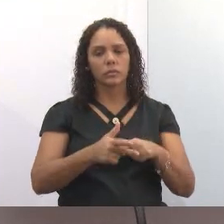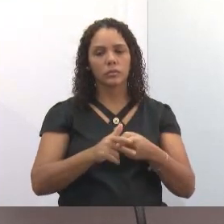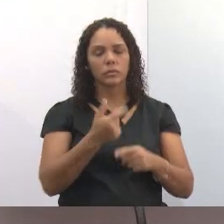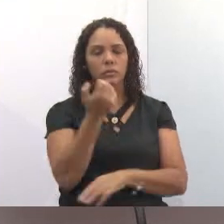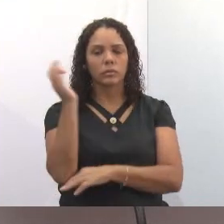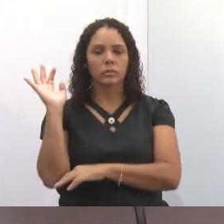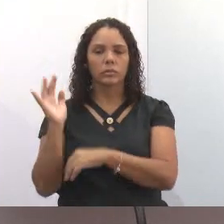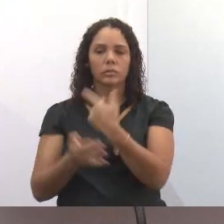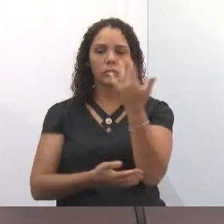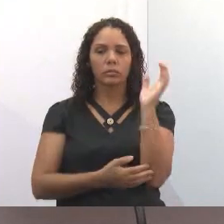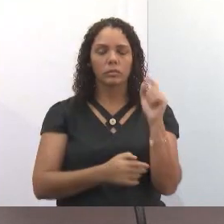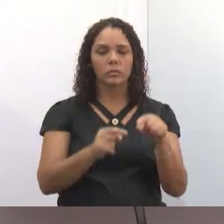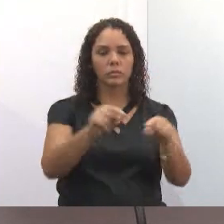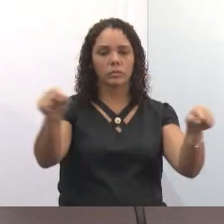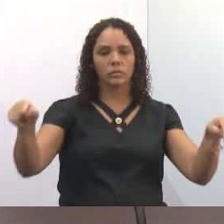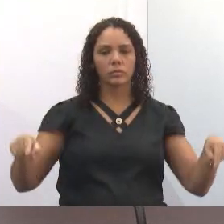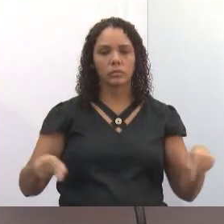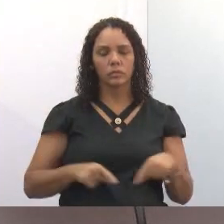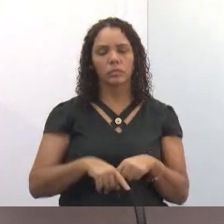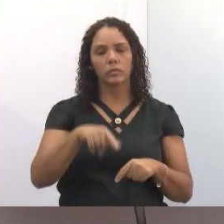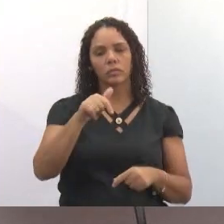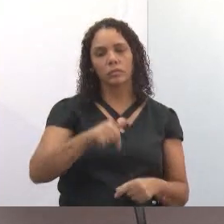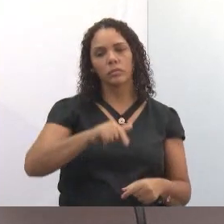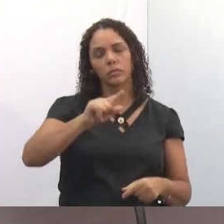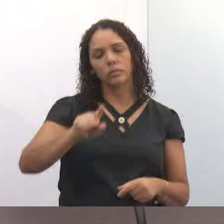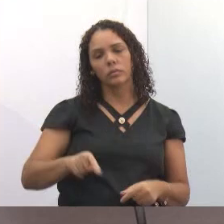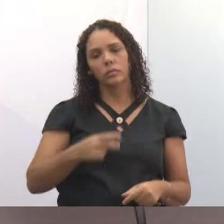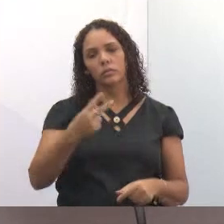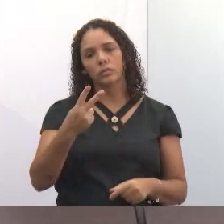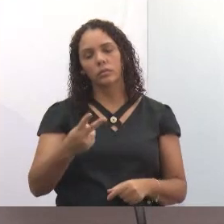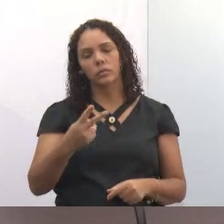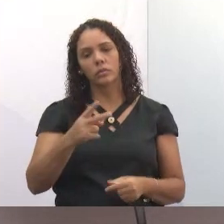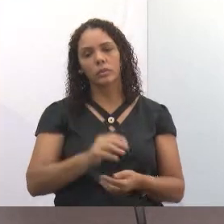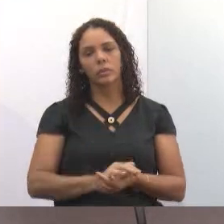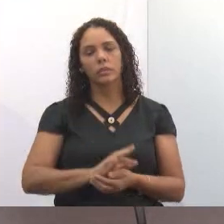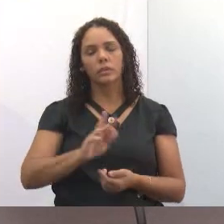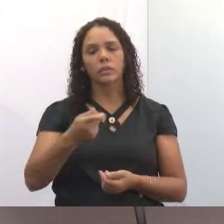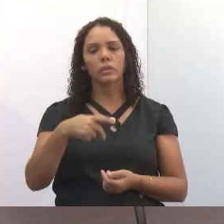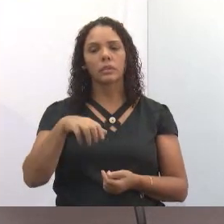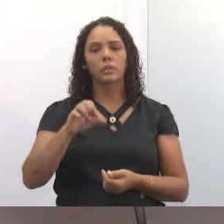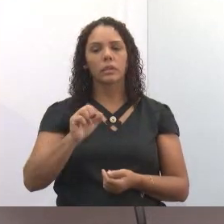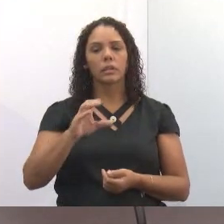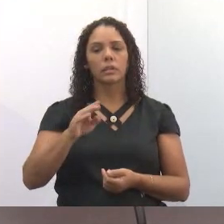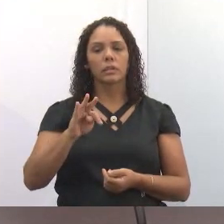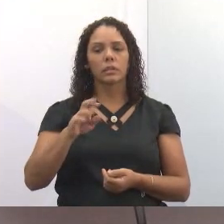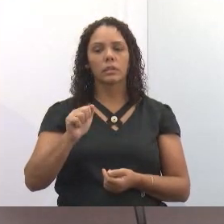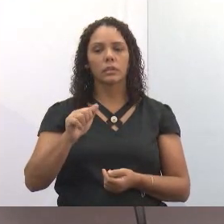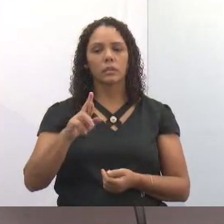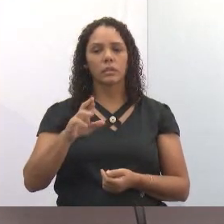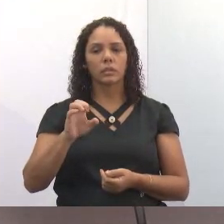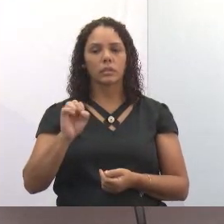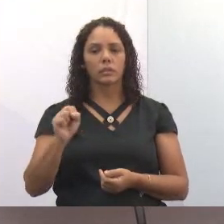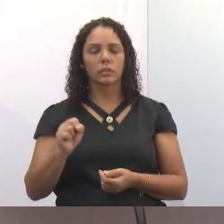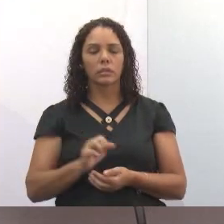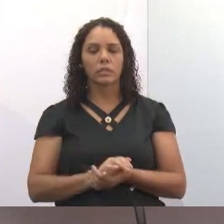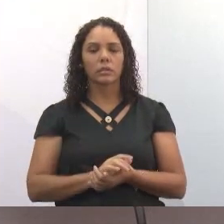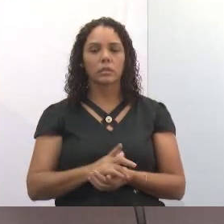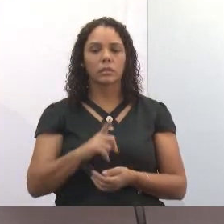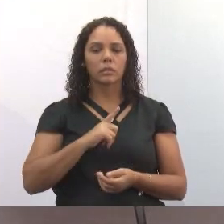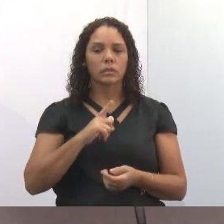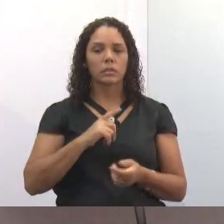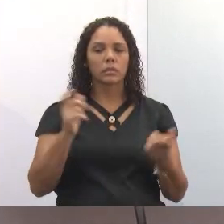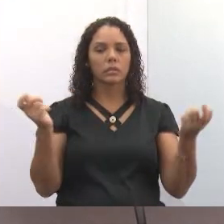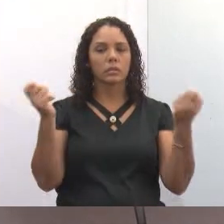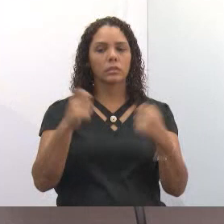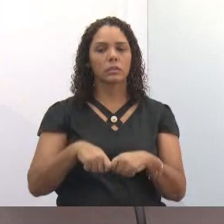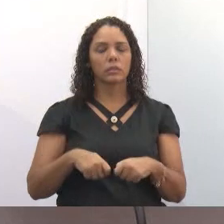de uma área de 7,2 hectares entre os bairros Balneário, Paraíba e Jardim Vista Verde, que detém grande